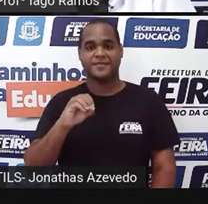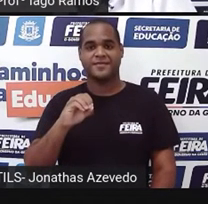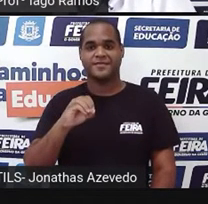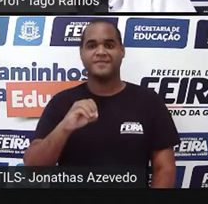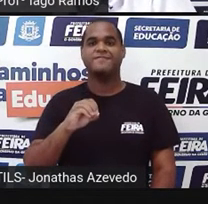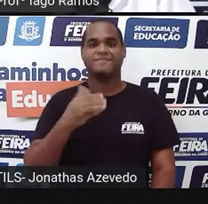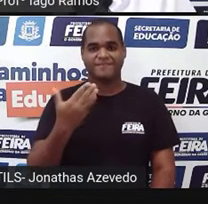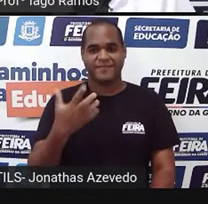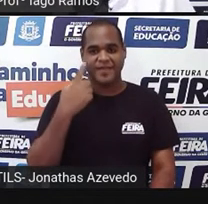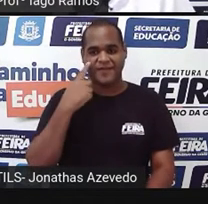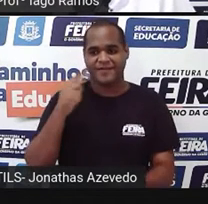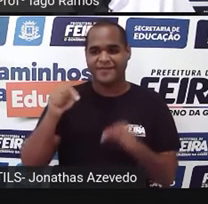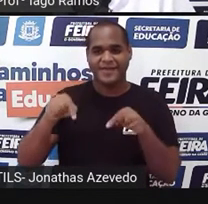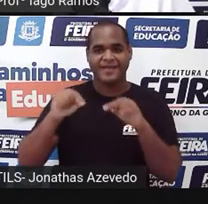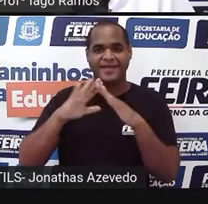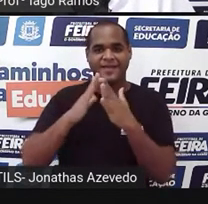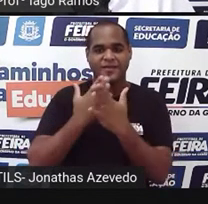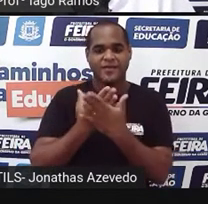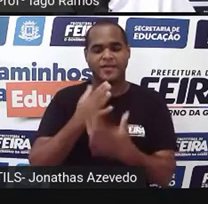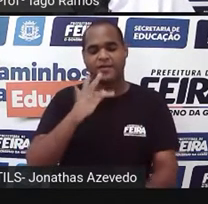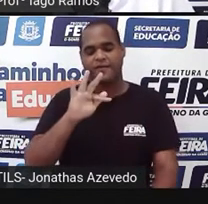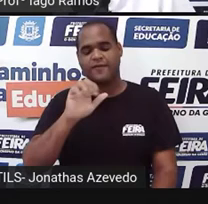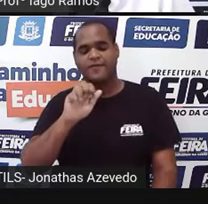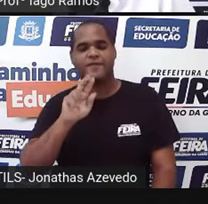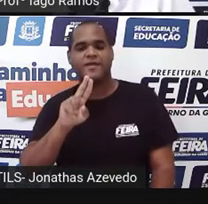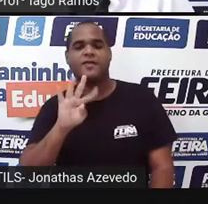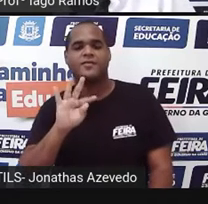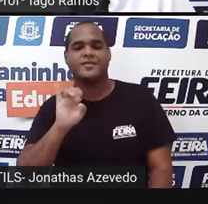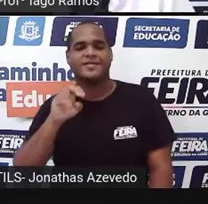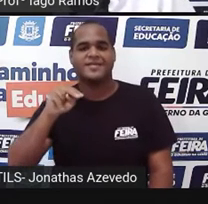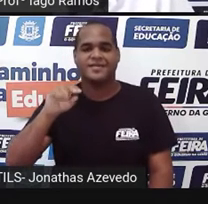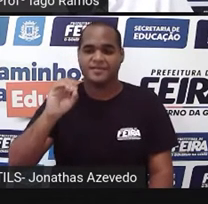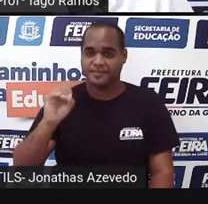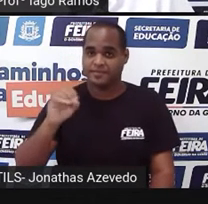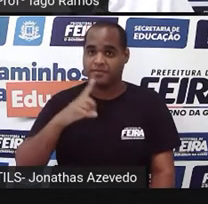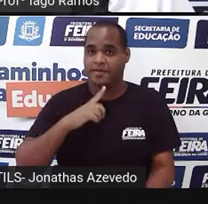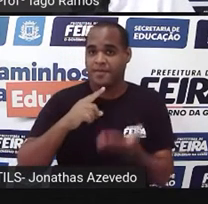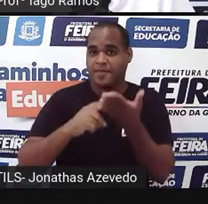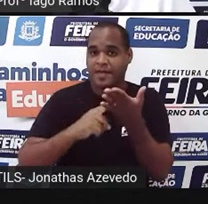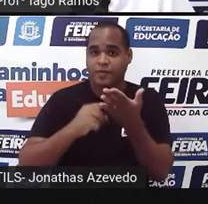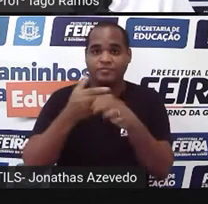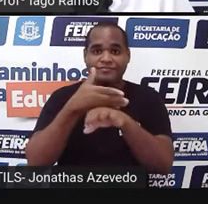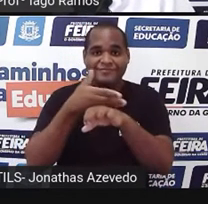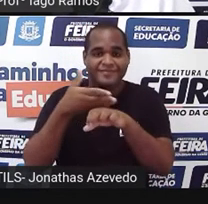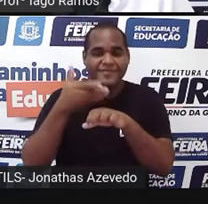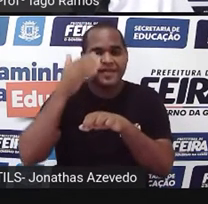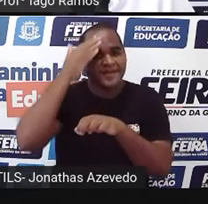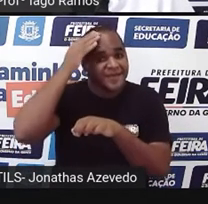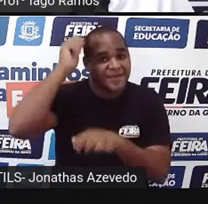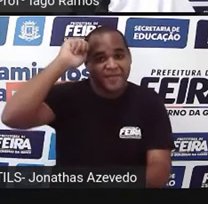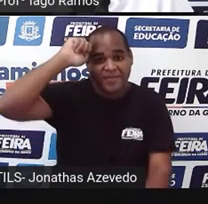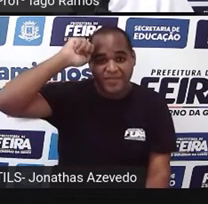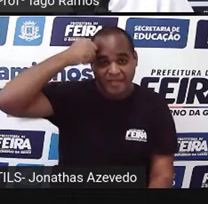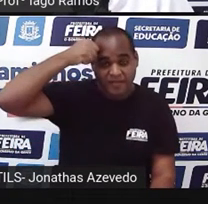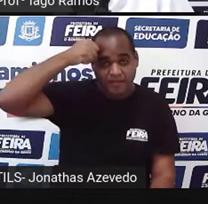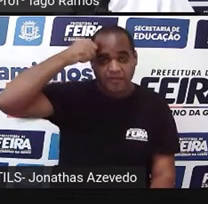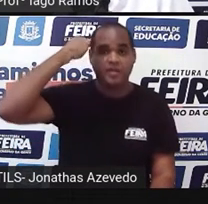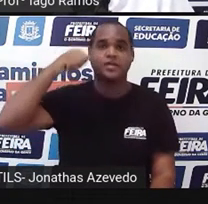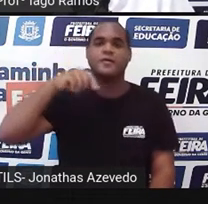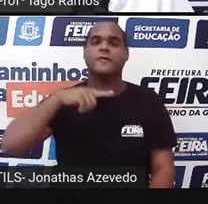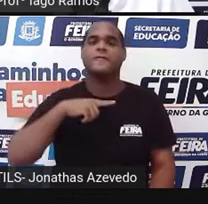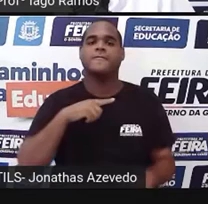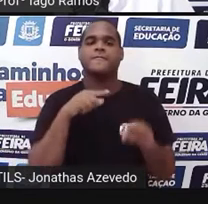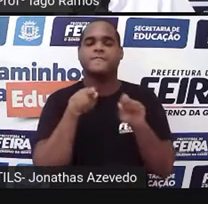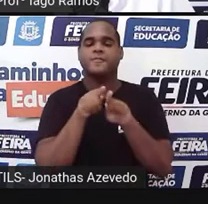venho lá da escola municipal Faustino Dias Lima eu tenho para lhe Branca Meu cabelo é preto nesse